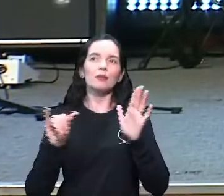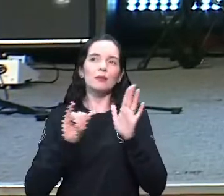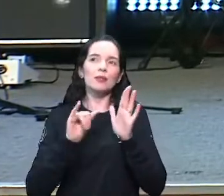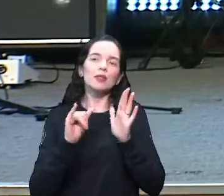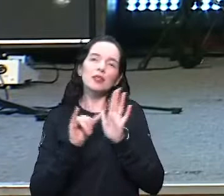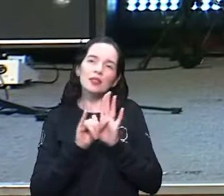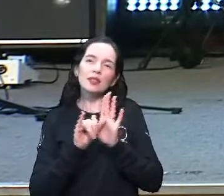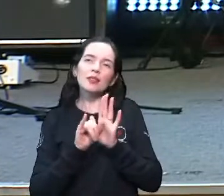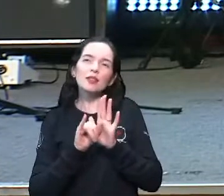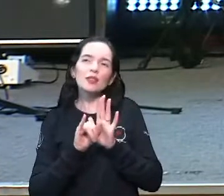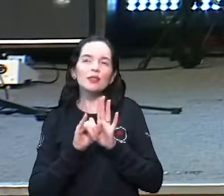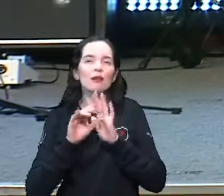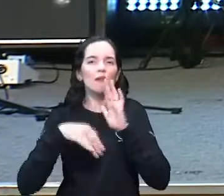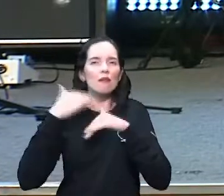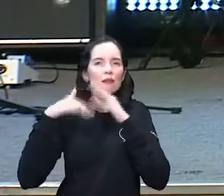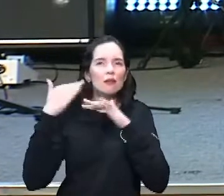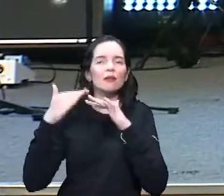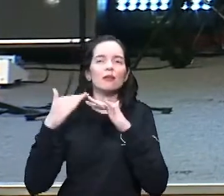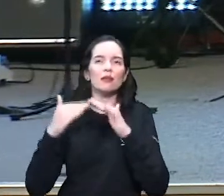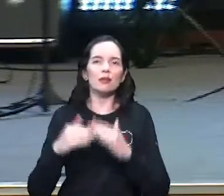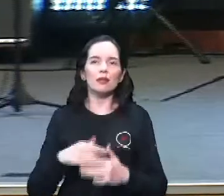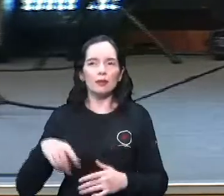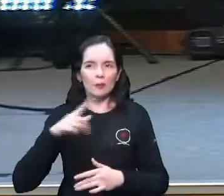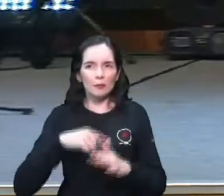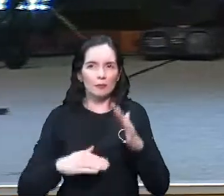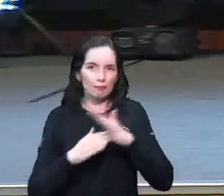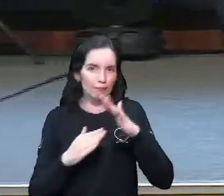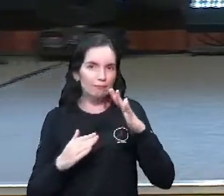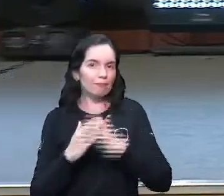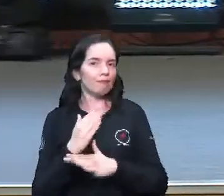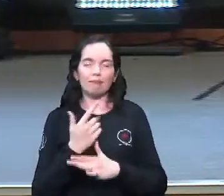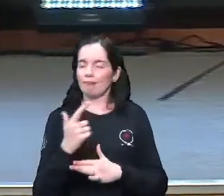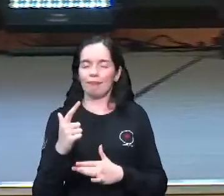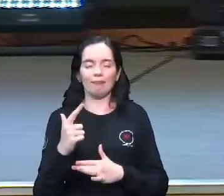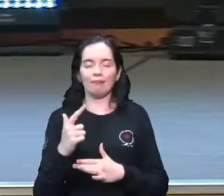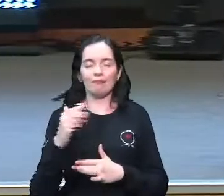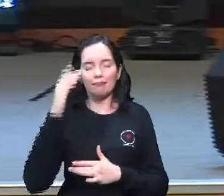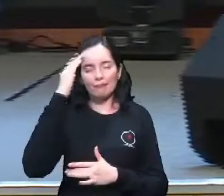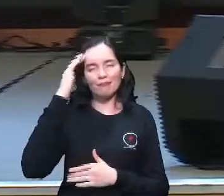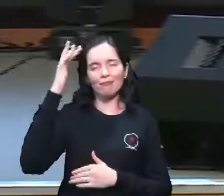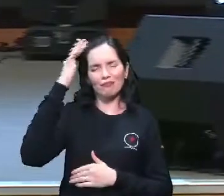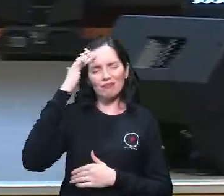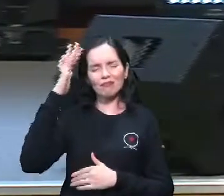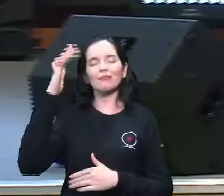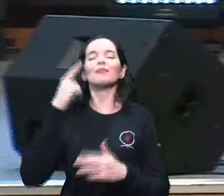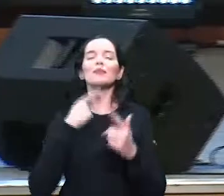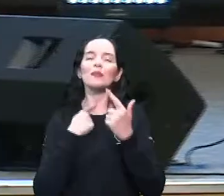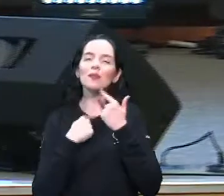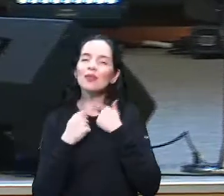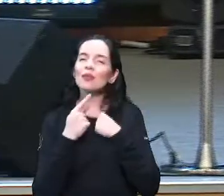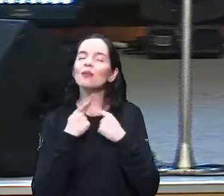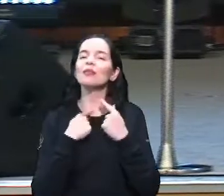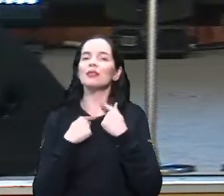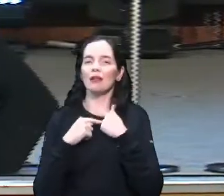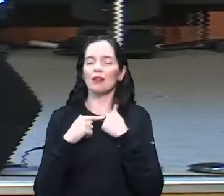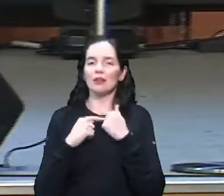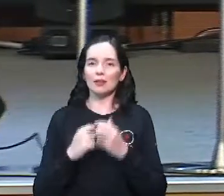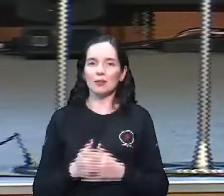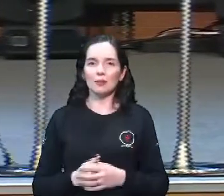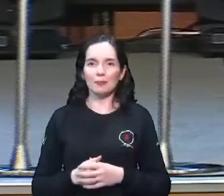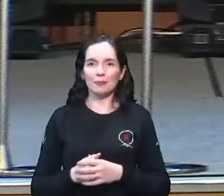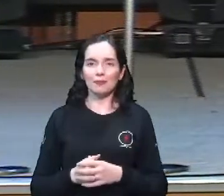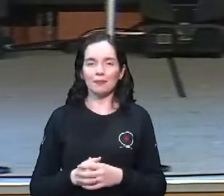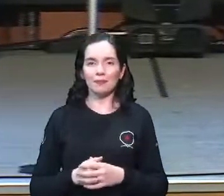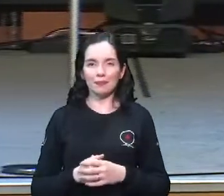Irmão, Deus não está limitado a nada. Agora, pensamentos, desejos. Desejos.